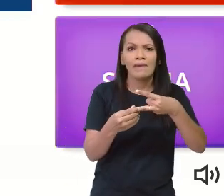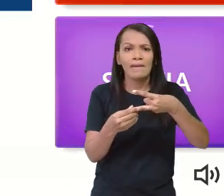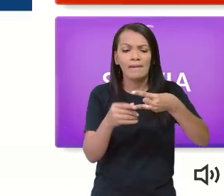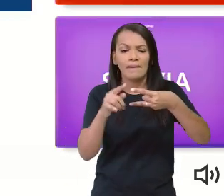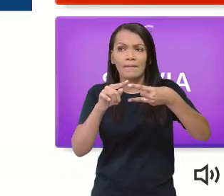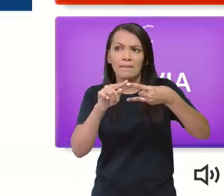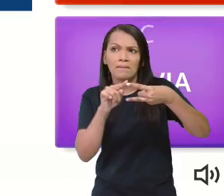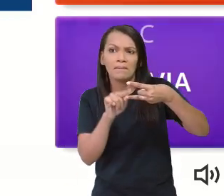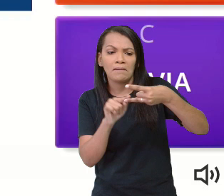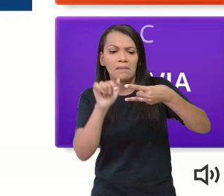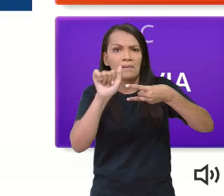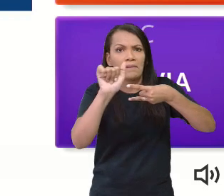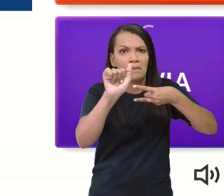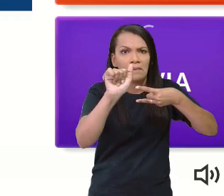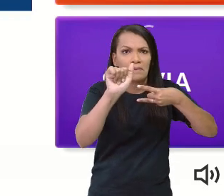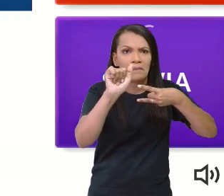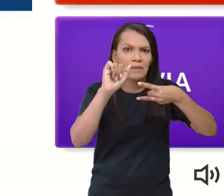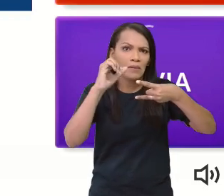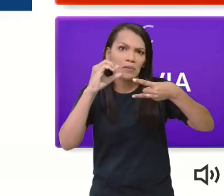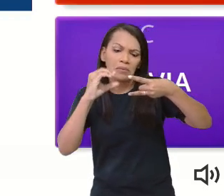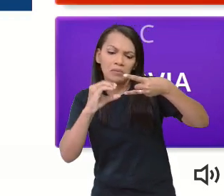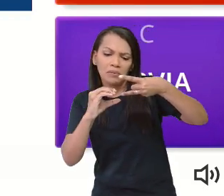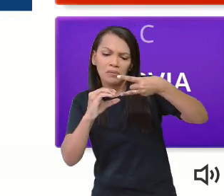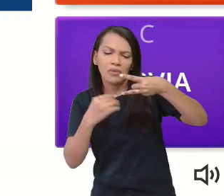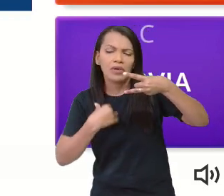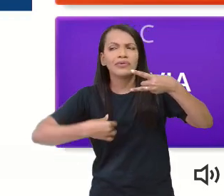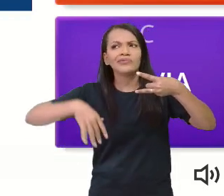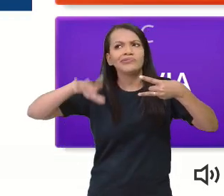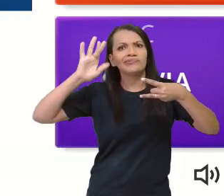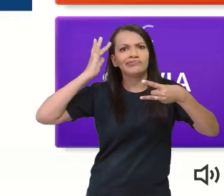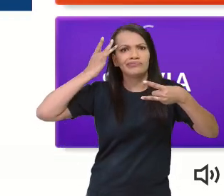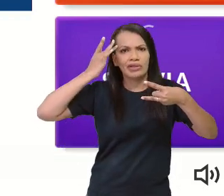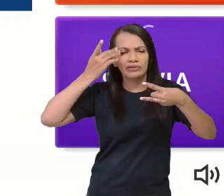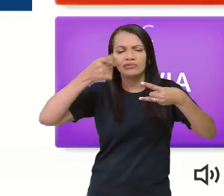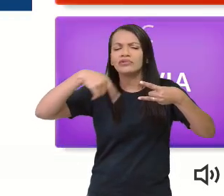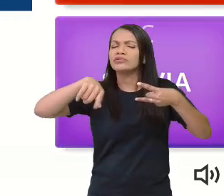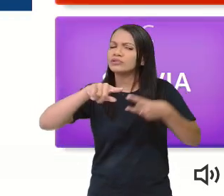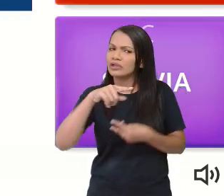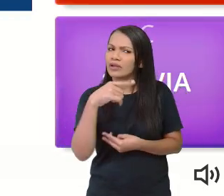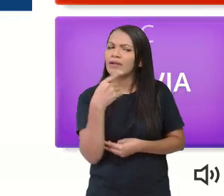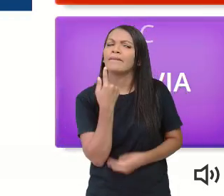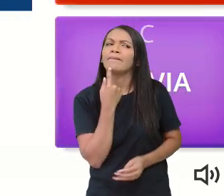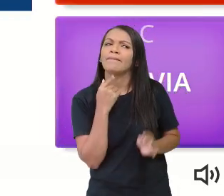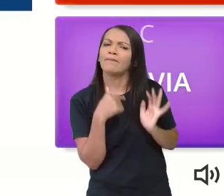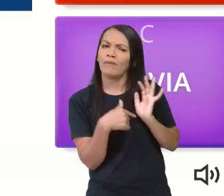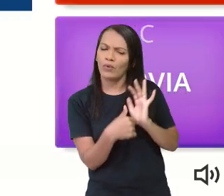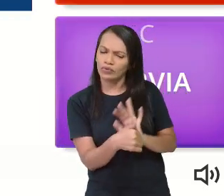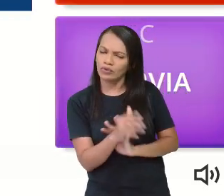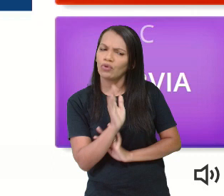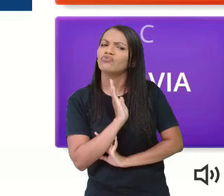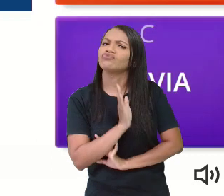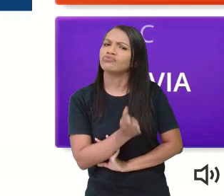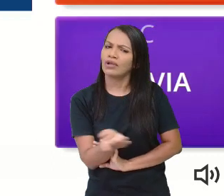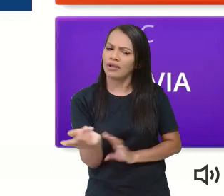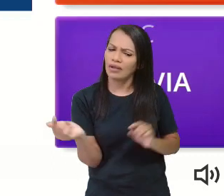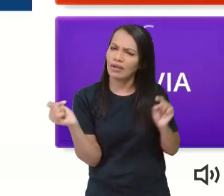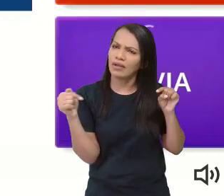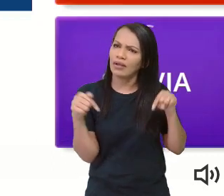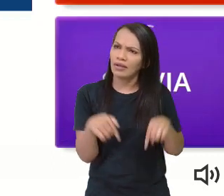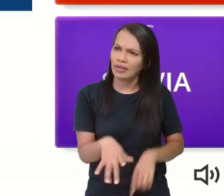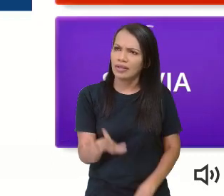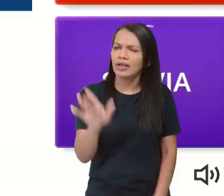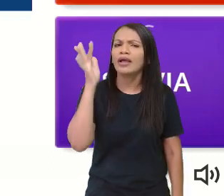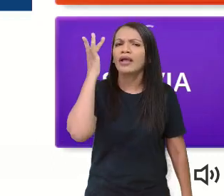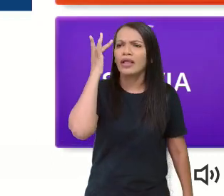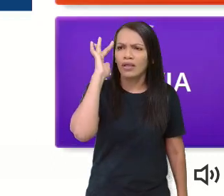e Sérvia, que é o de baixo. Né? Olha, mas eu acho que você mostrou a bandeira da Sérvia aqui e achei essa